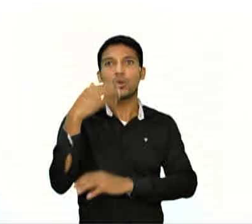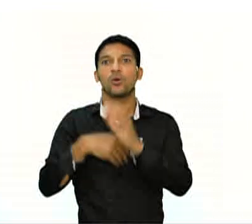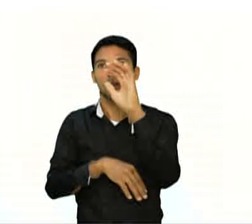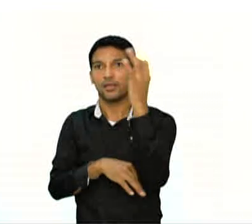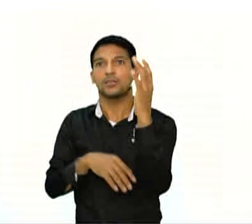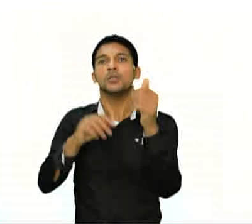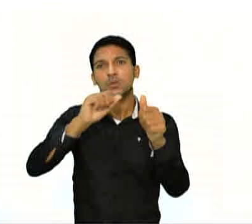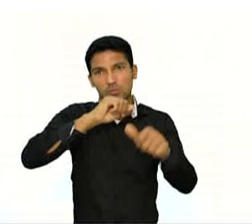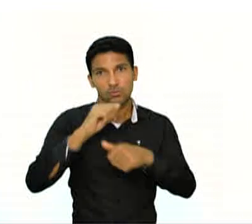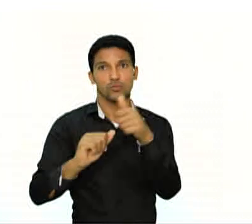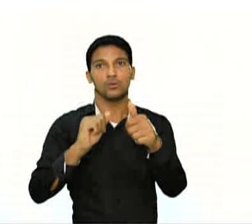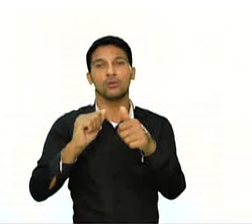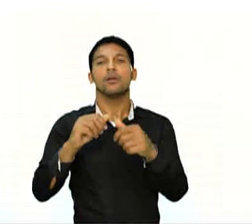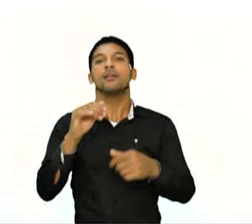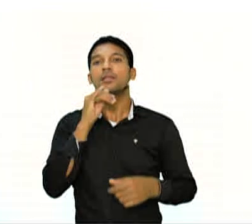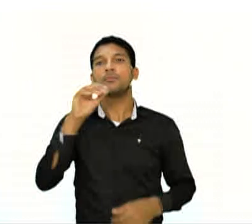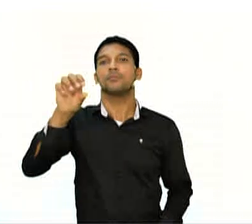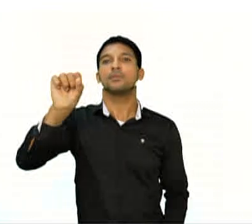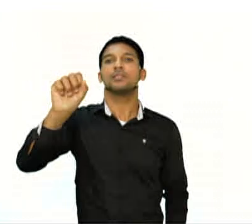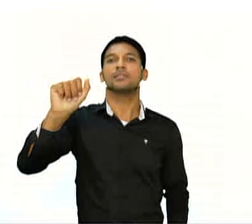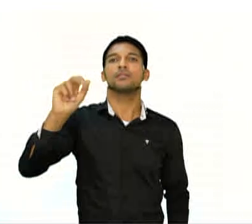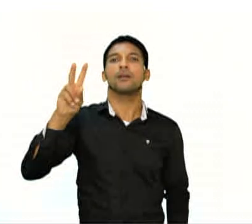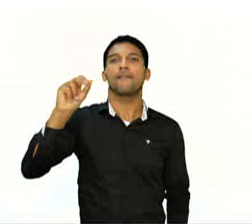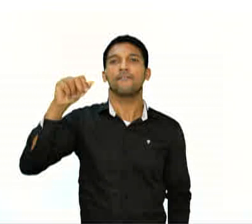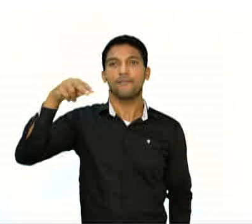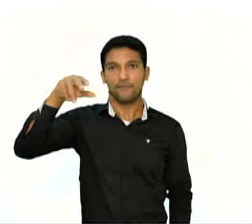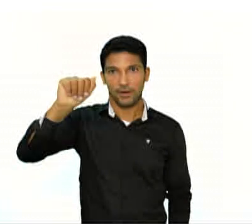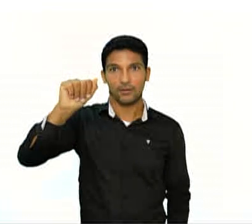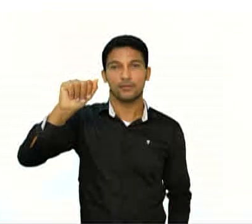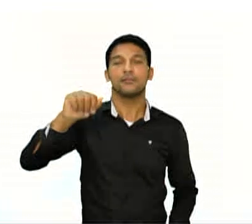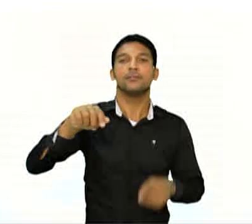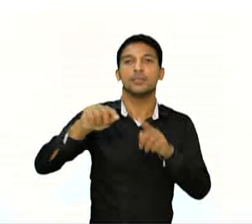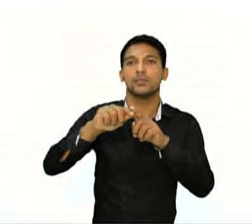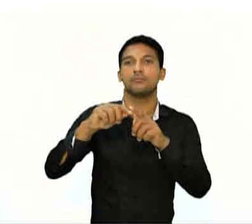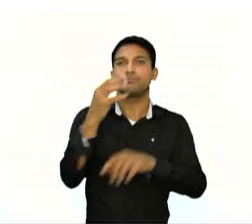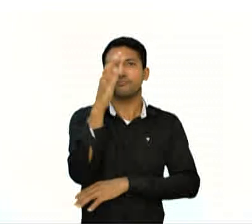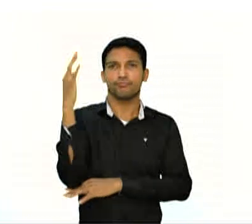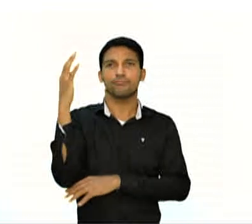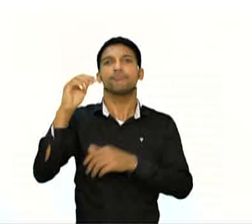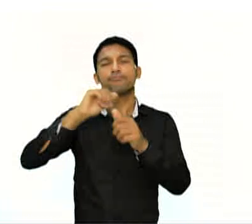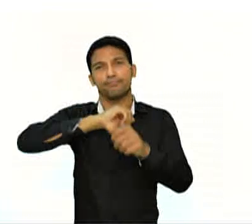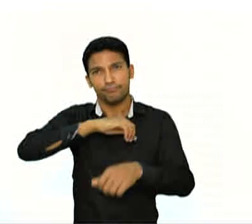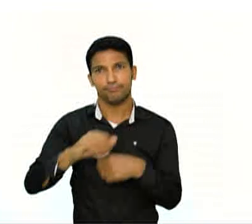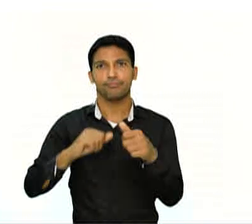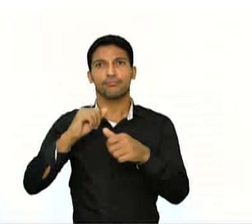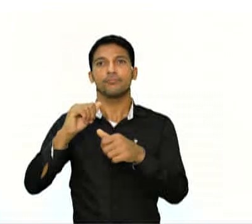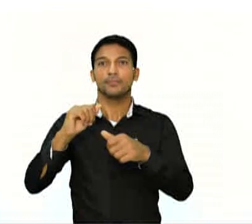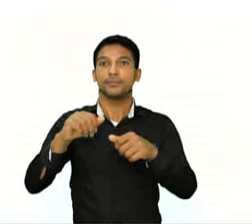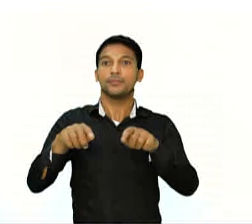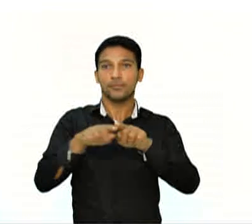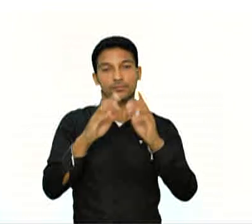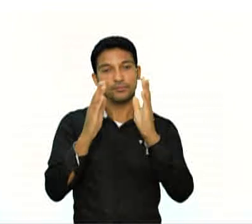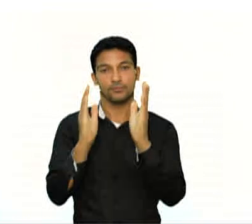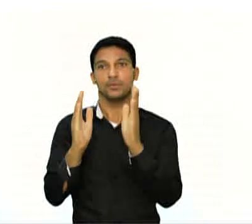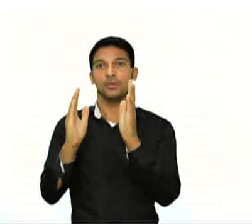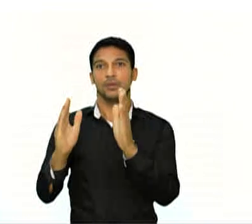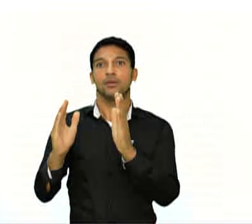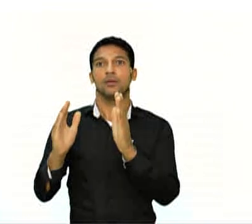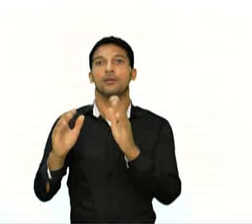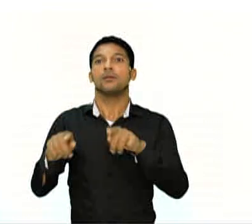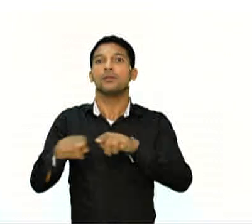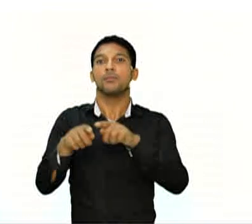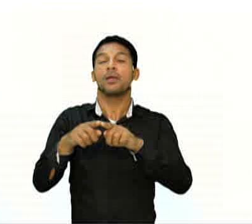por exemplo, que teve um aumento significativo da biodiversidade naquele período, além de todas as alterações